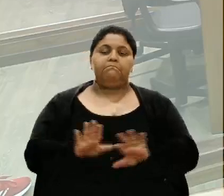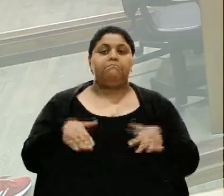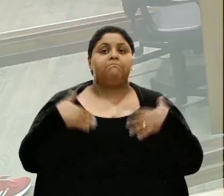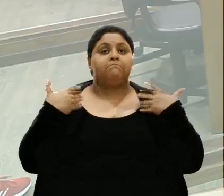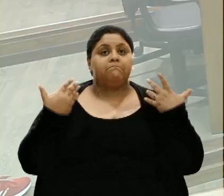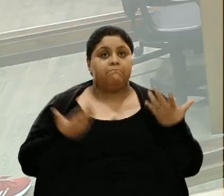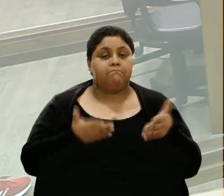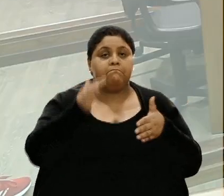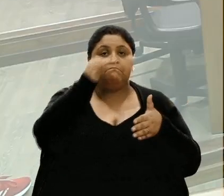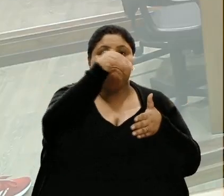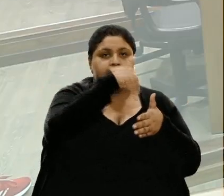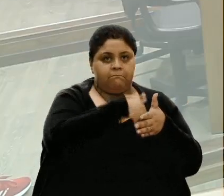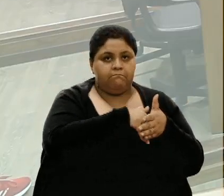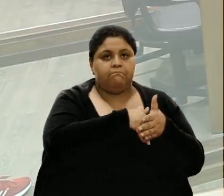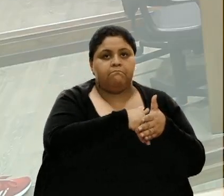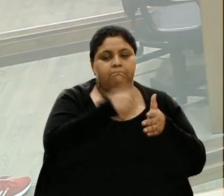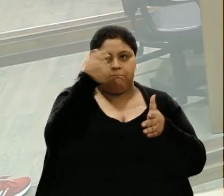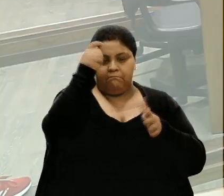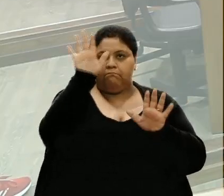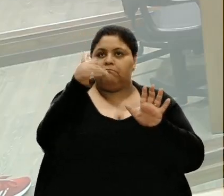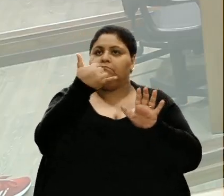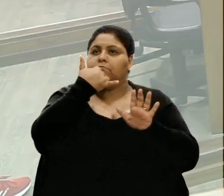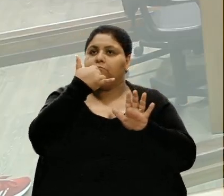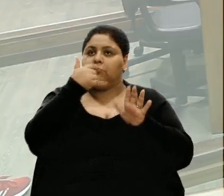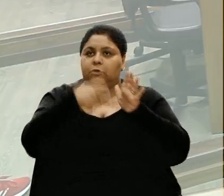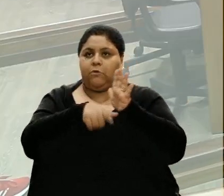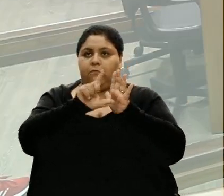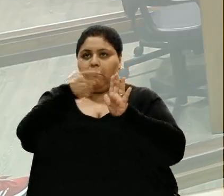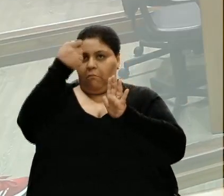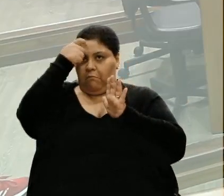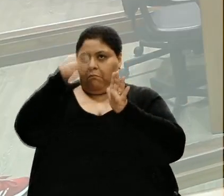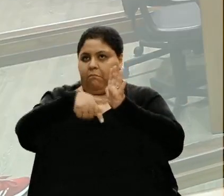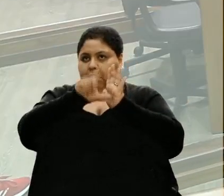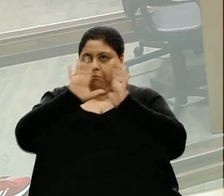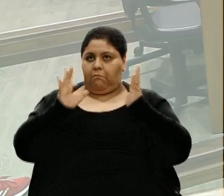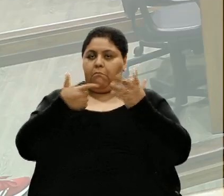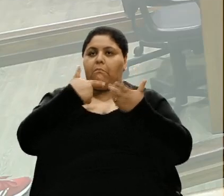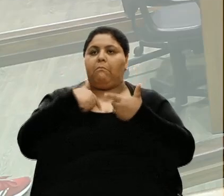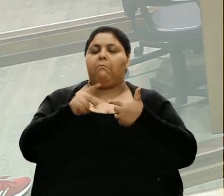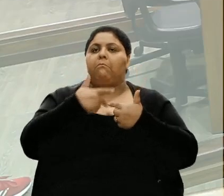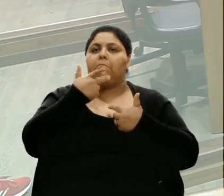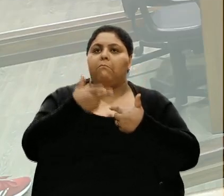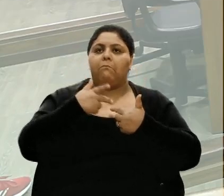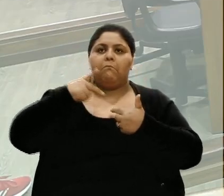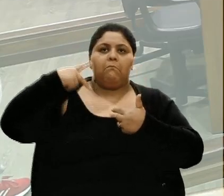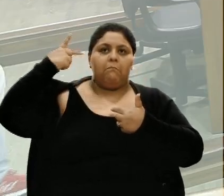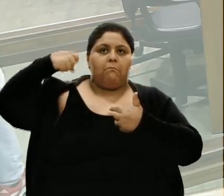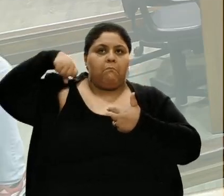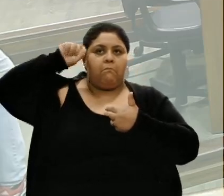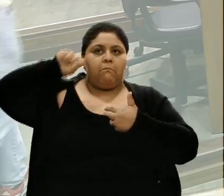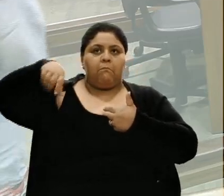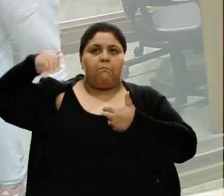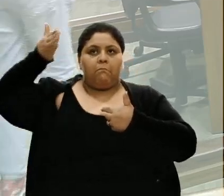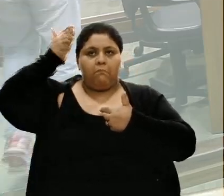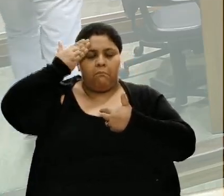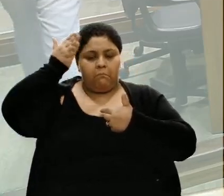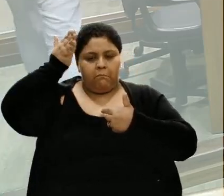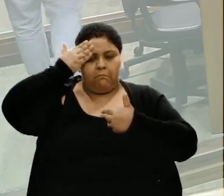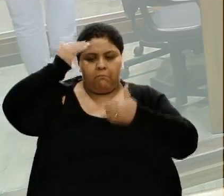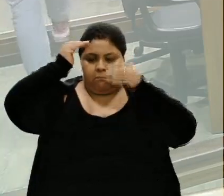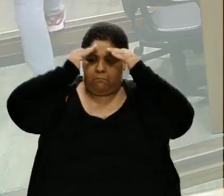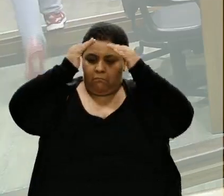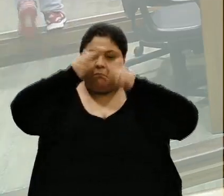Eu vou voltar meu raciocínio de antes, mas eu gostaria de falar, vereador Xuxa, o senhor sabe o respeito que eu tenho pelo senhor, o